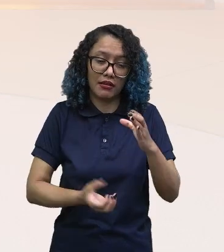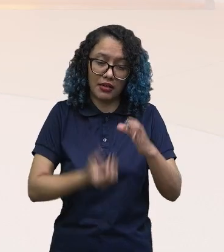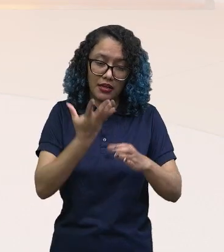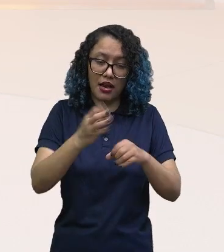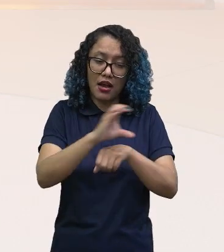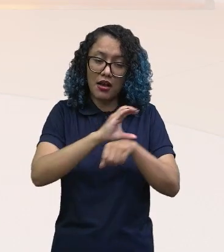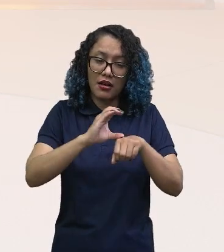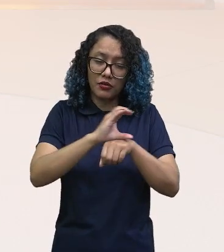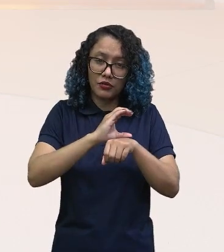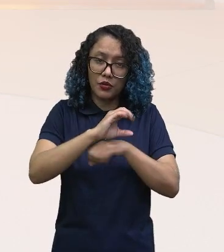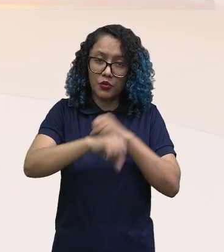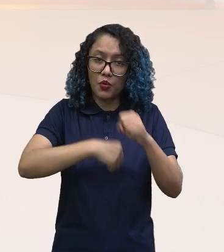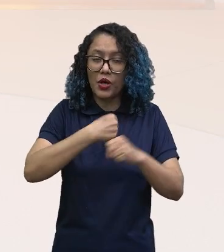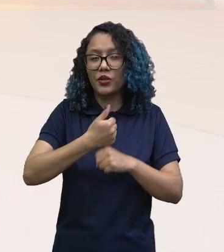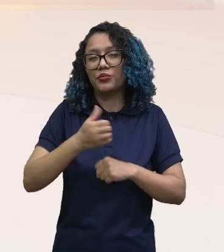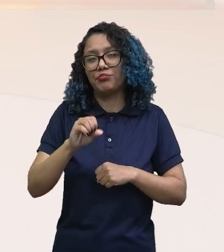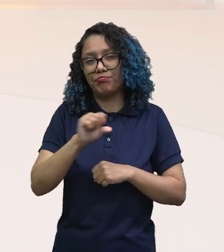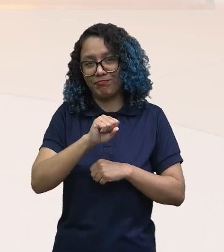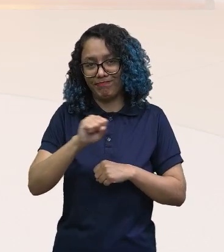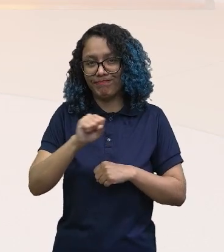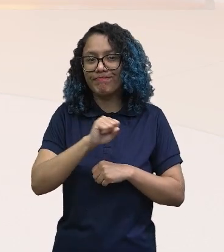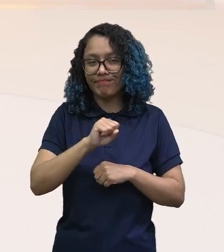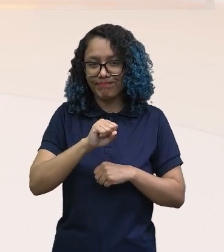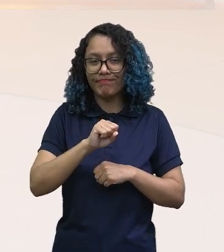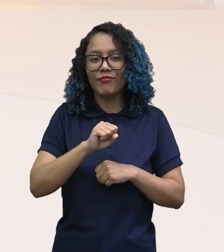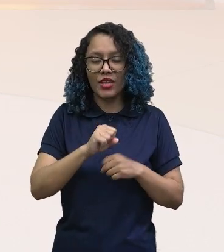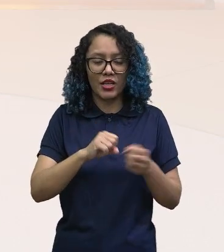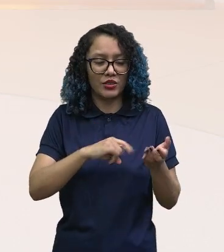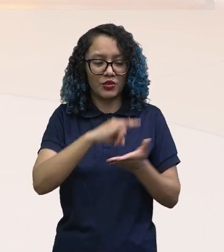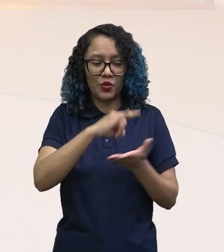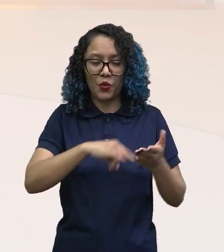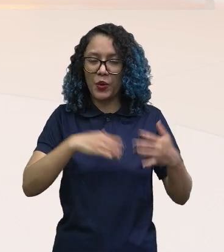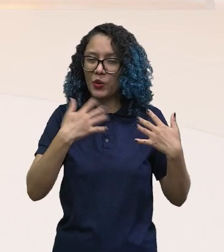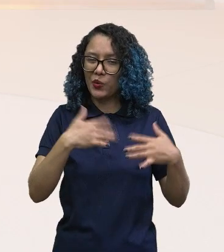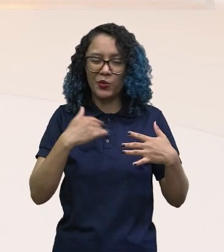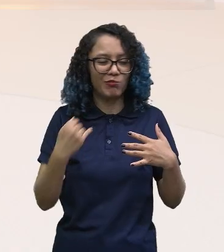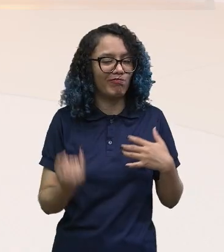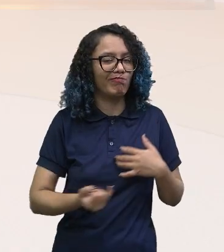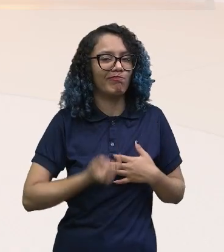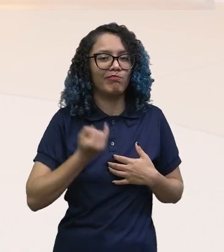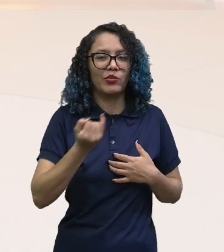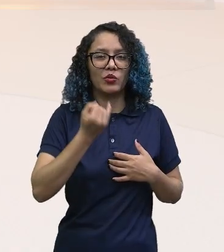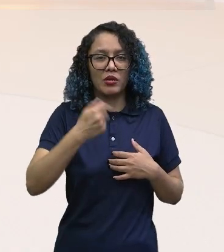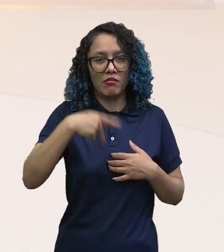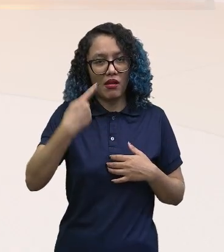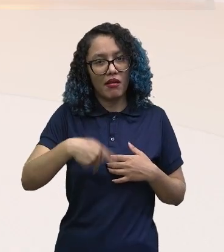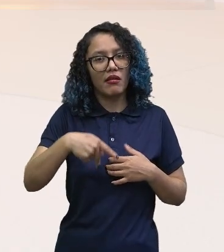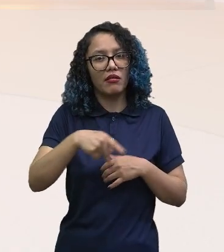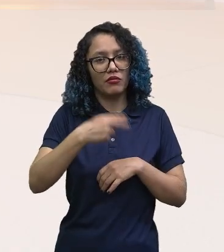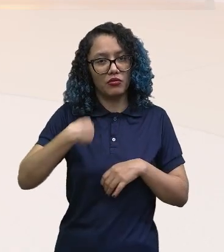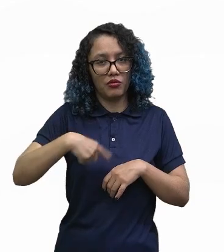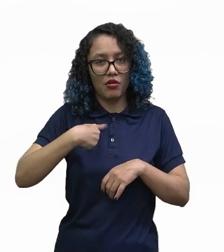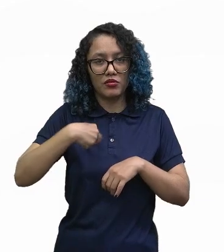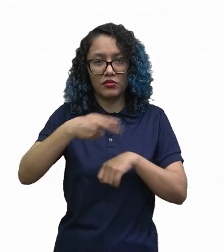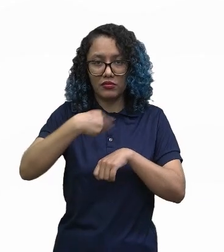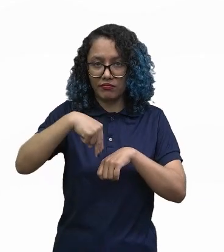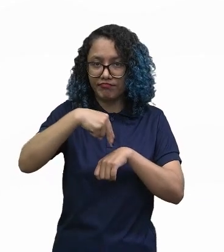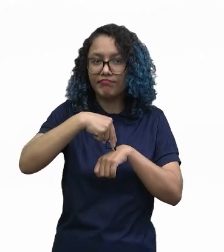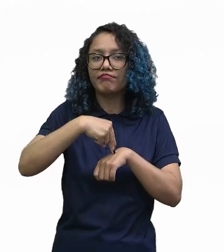de 1988, que é esse documento tão importante da nossa nação. E